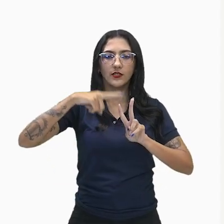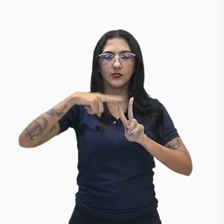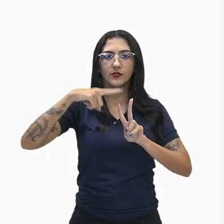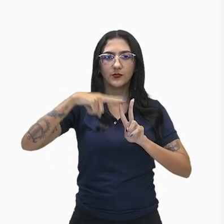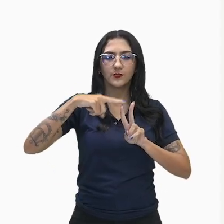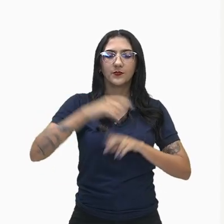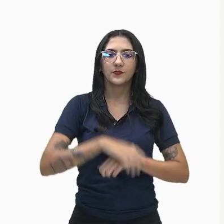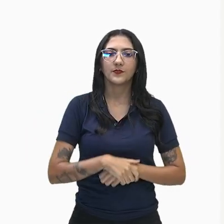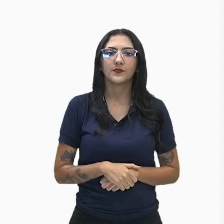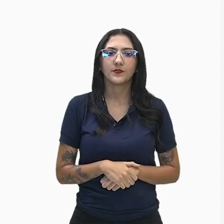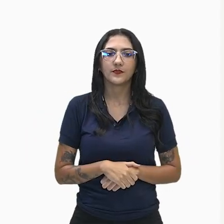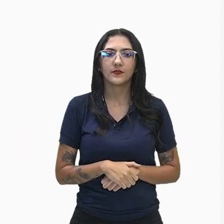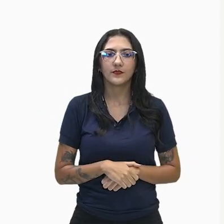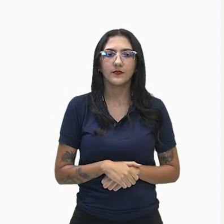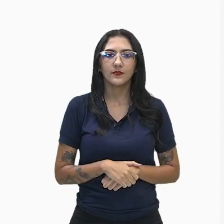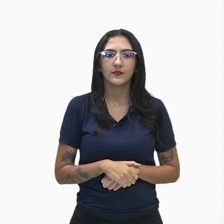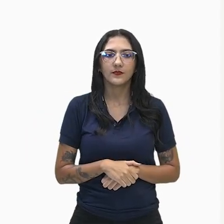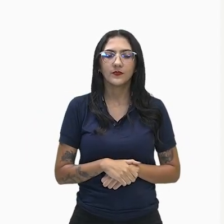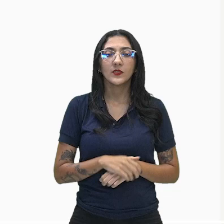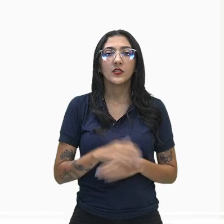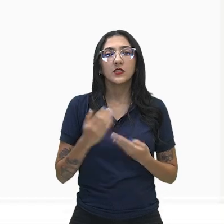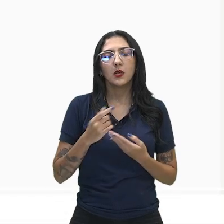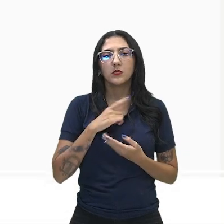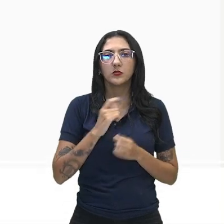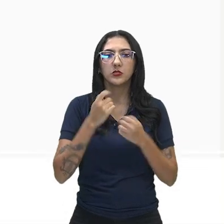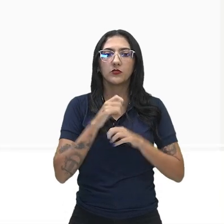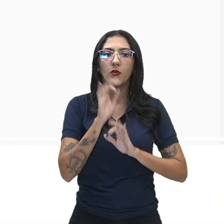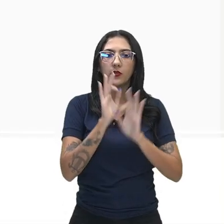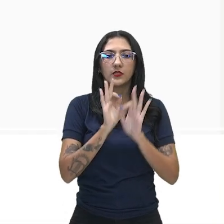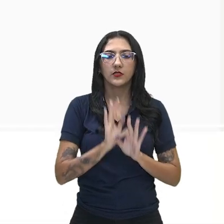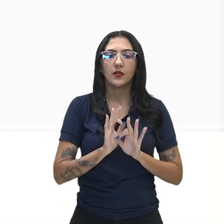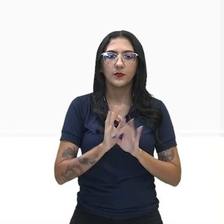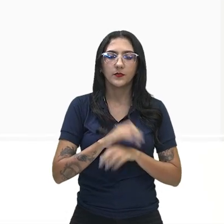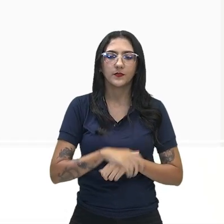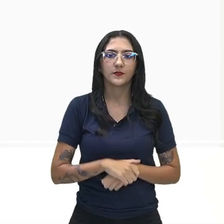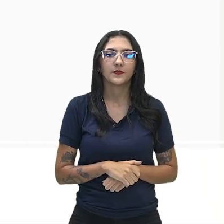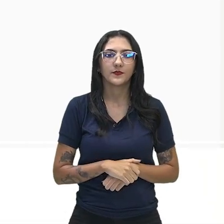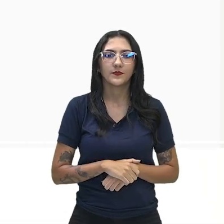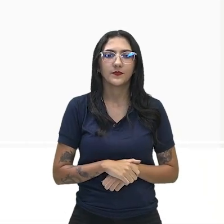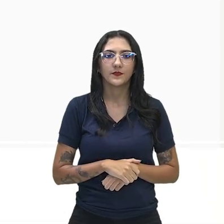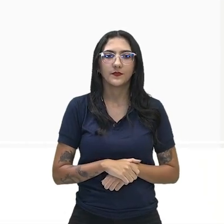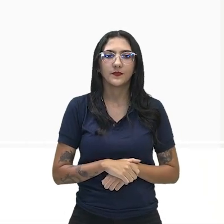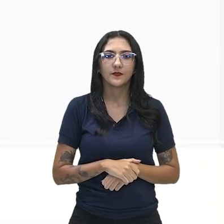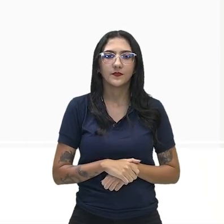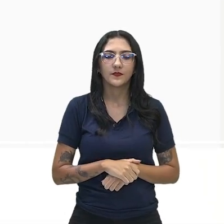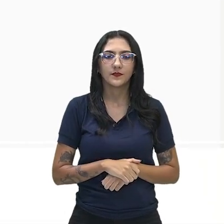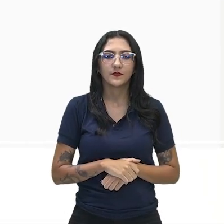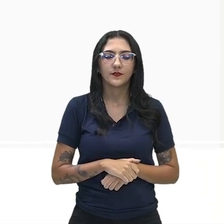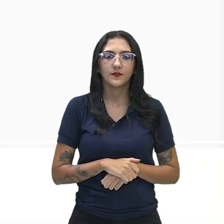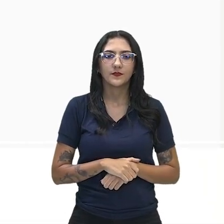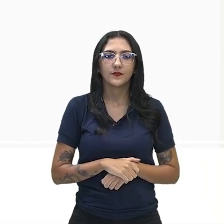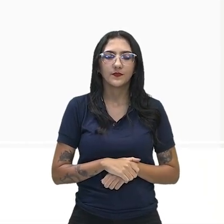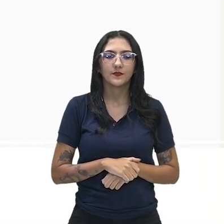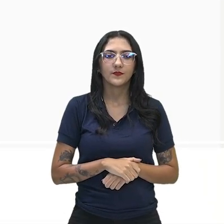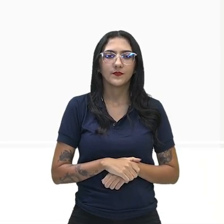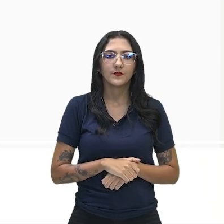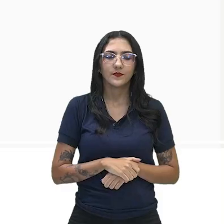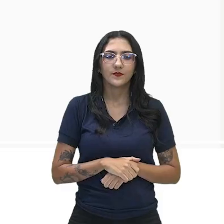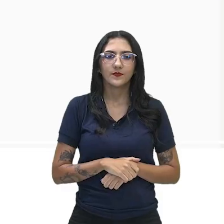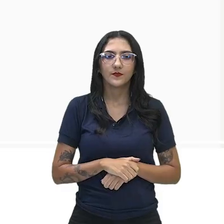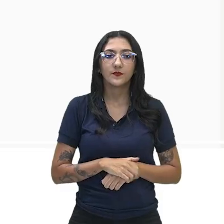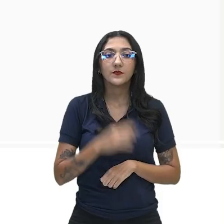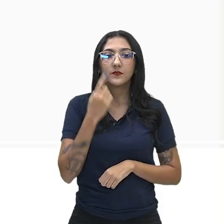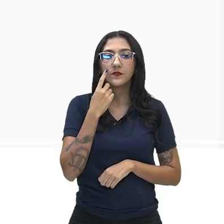para resolver, nós vamos passar para finalizar, deixa eu deixar bem aqui. Ficamos então